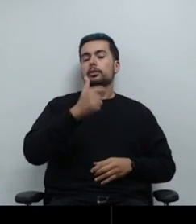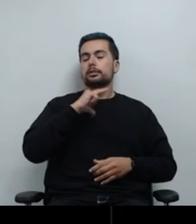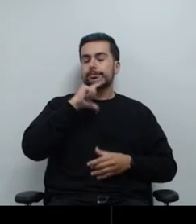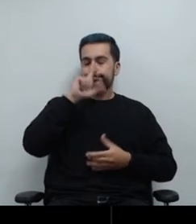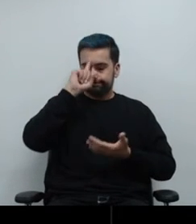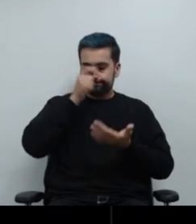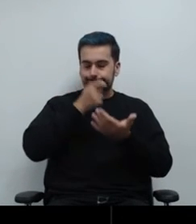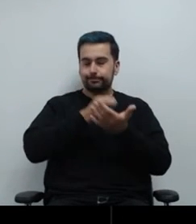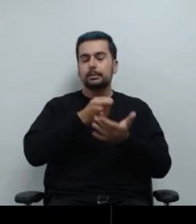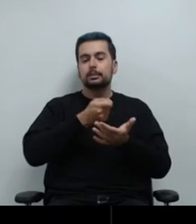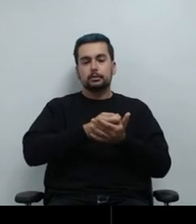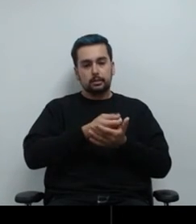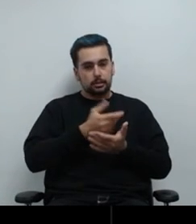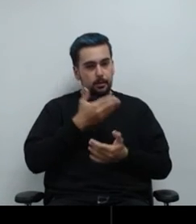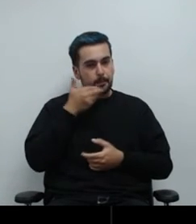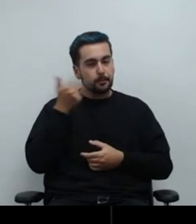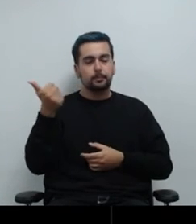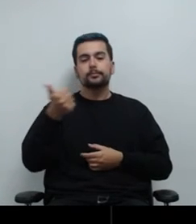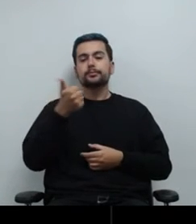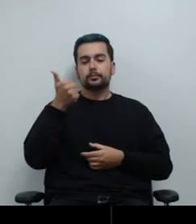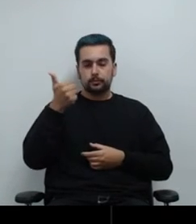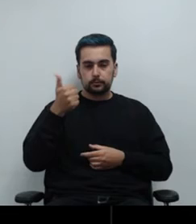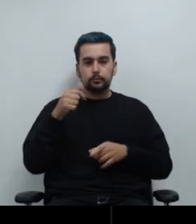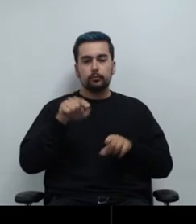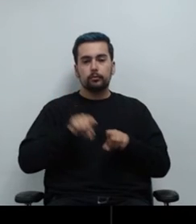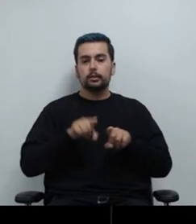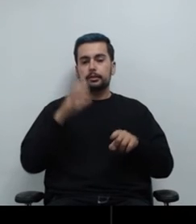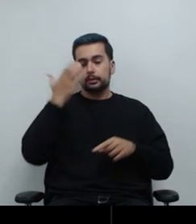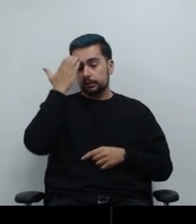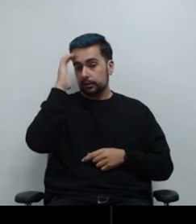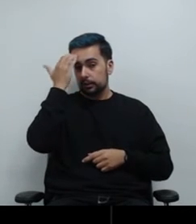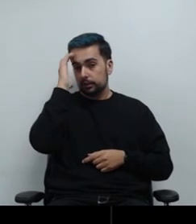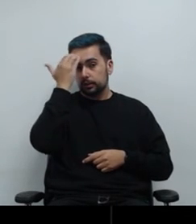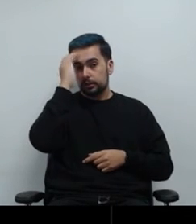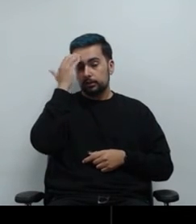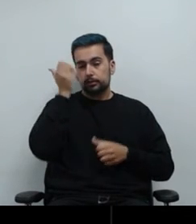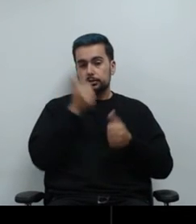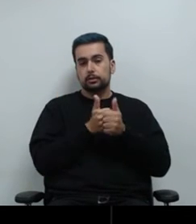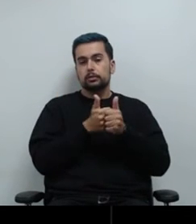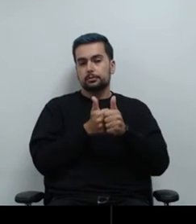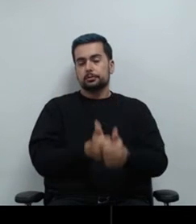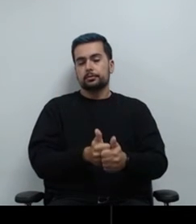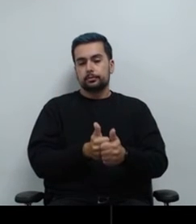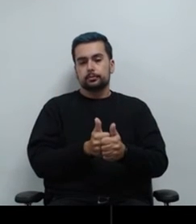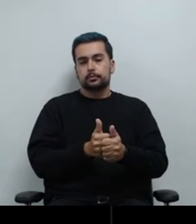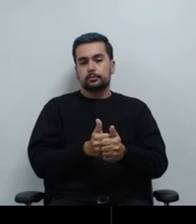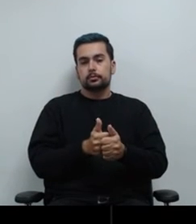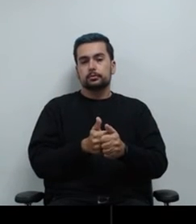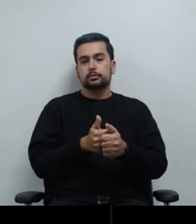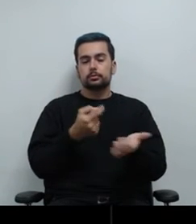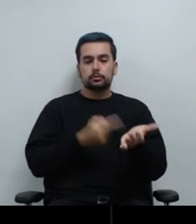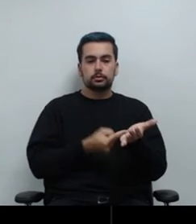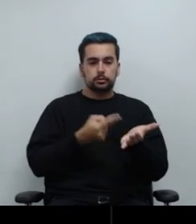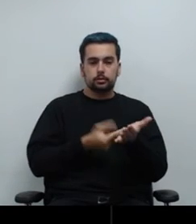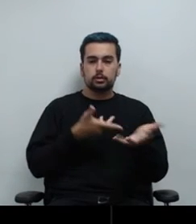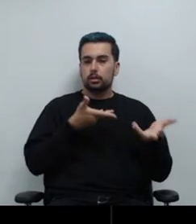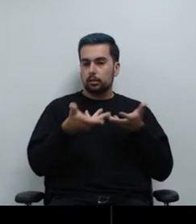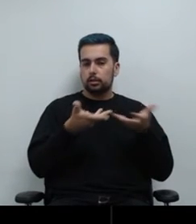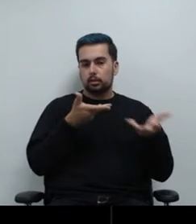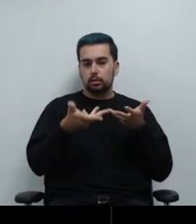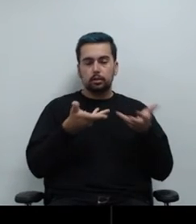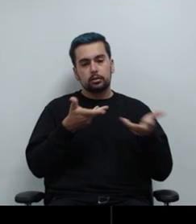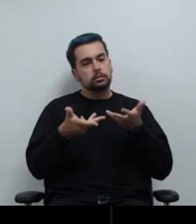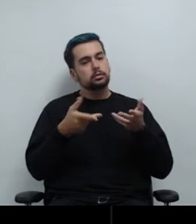demanda, inclusive, né, no que a gente entende de segmento do plano de ação, da declaração